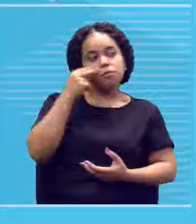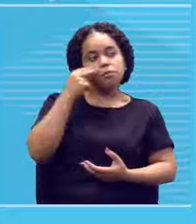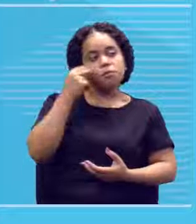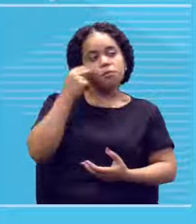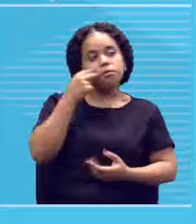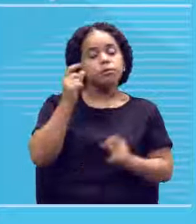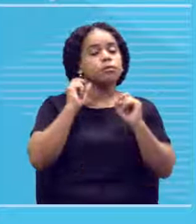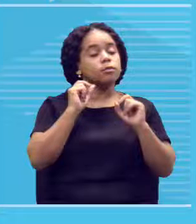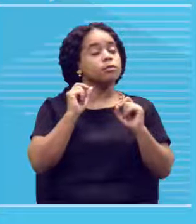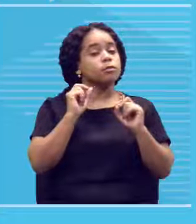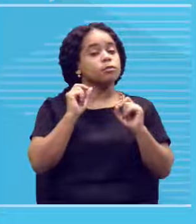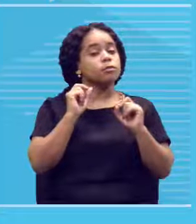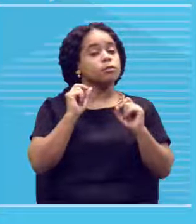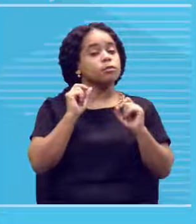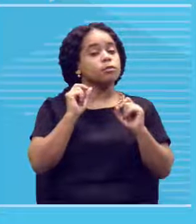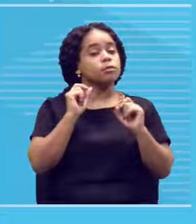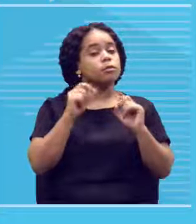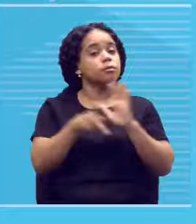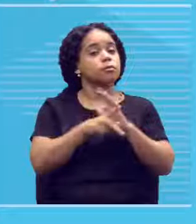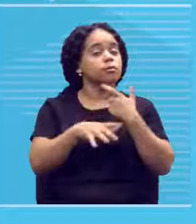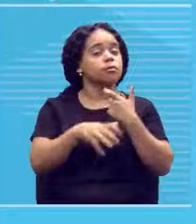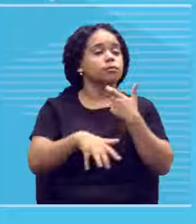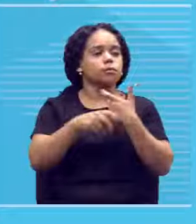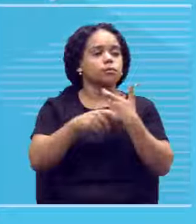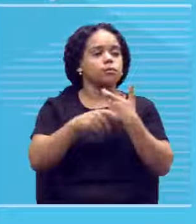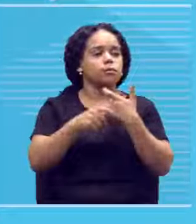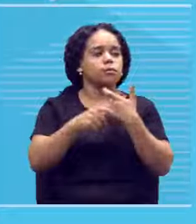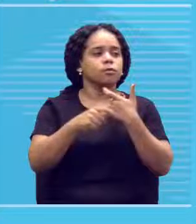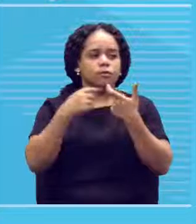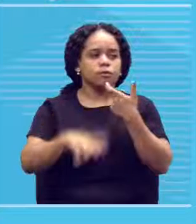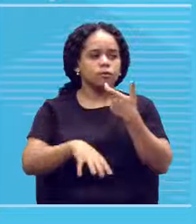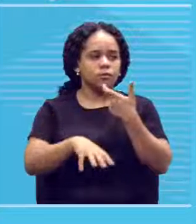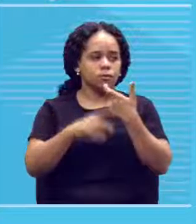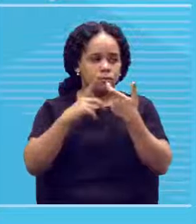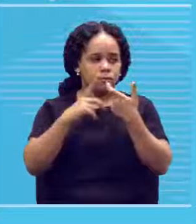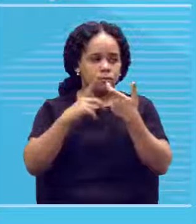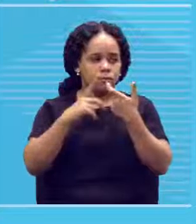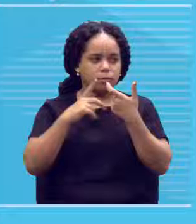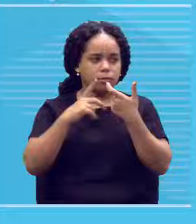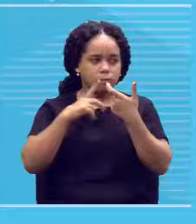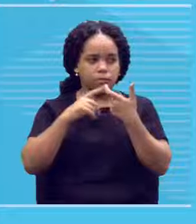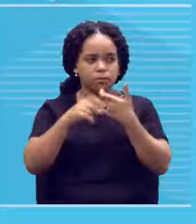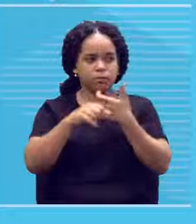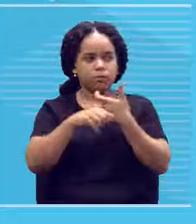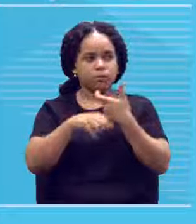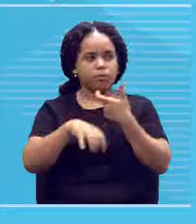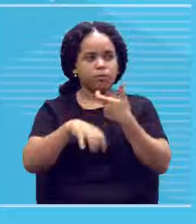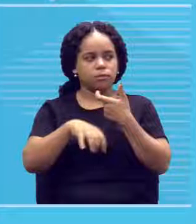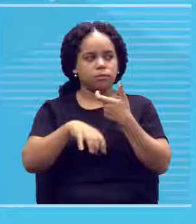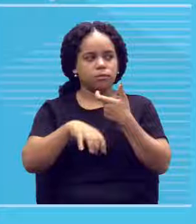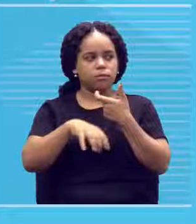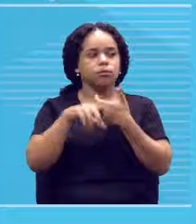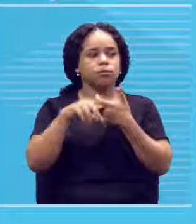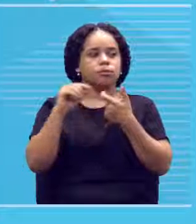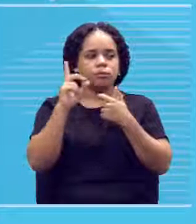hipônimo de quem gato a a professor gato é inseto não o gato Esporte